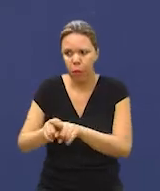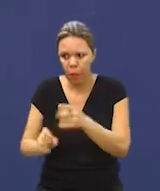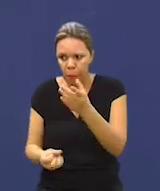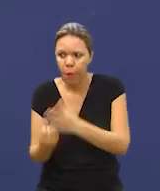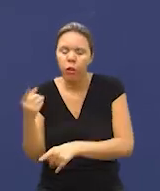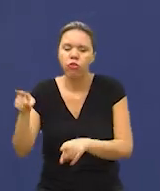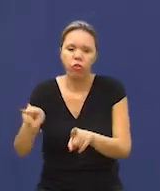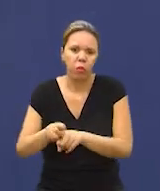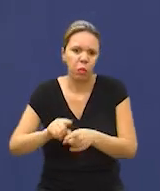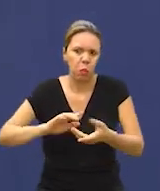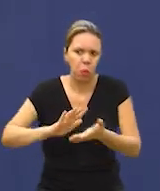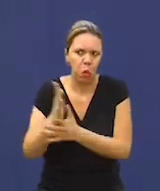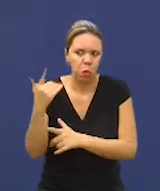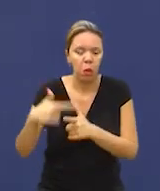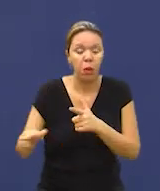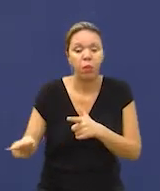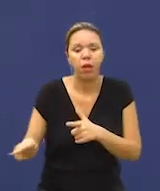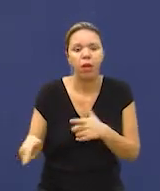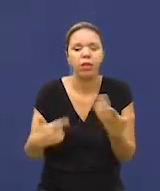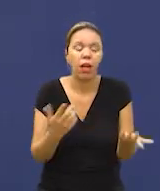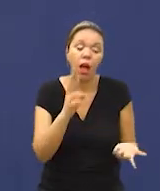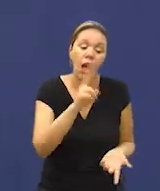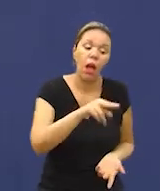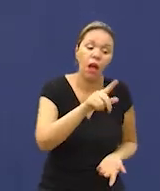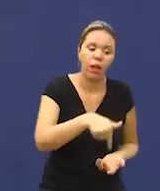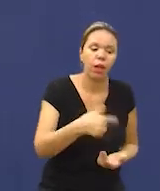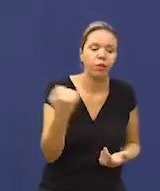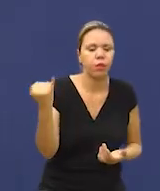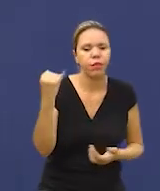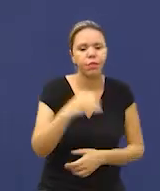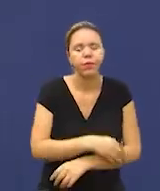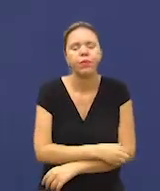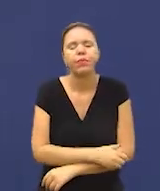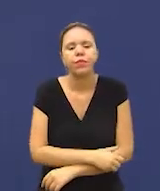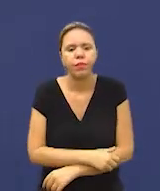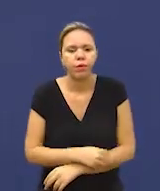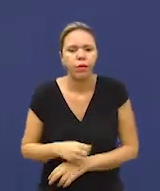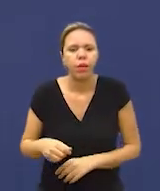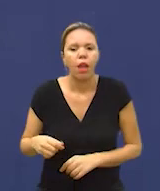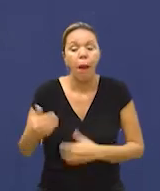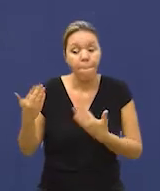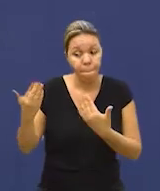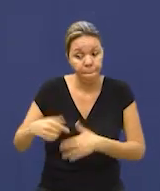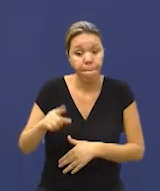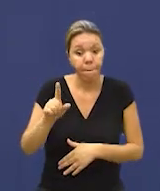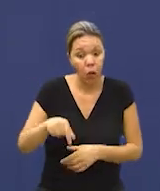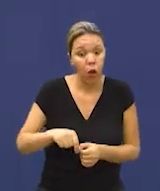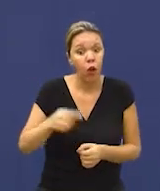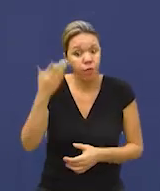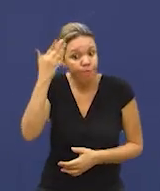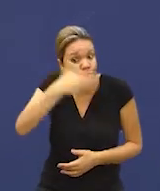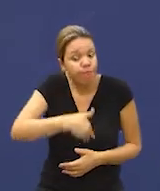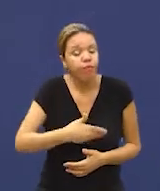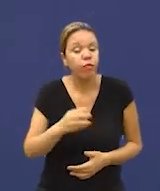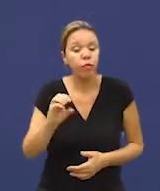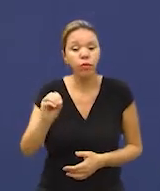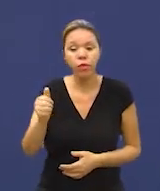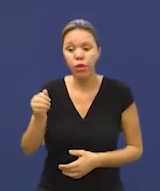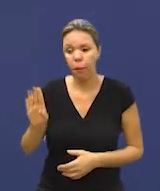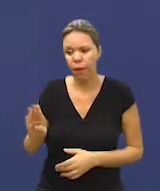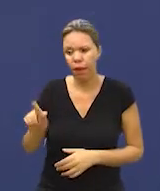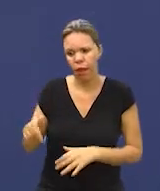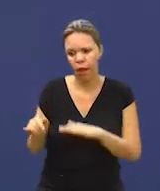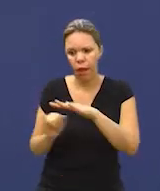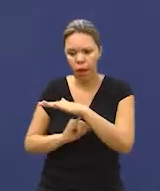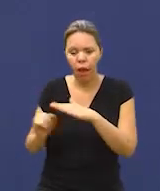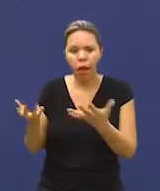causar um grande problema. Então, em razão disso, é importante o exame para realmente ter. A OAB é uma entidade